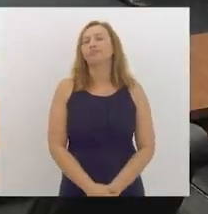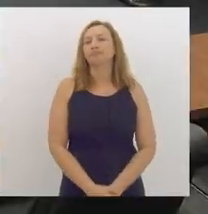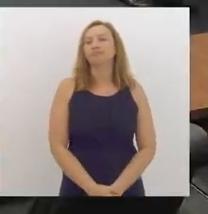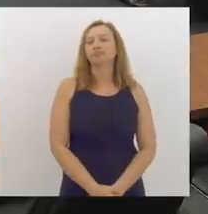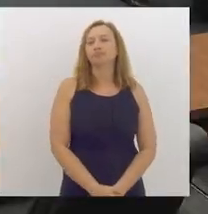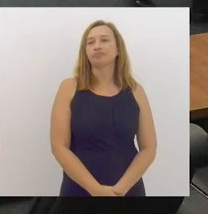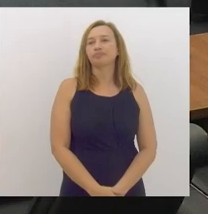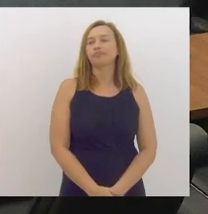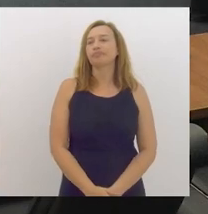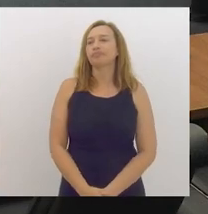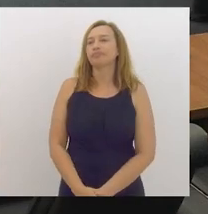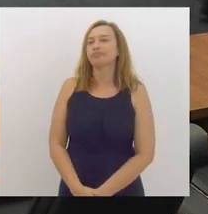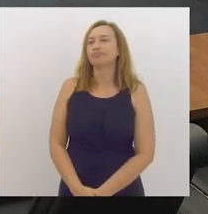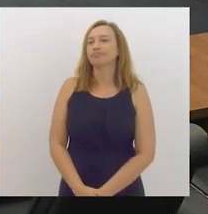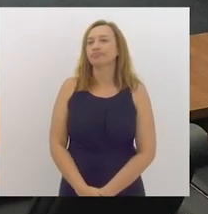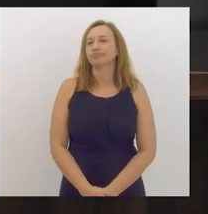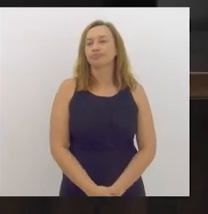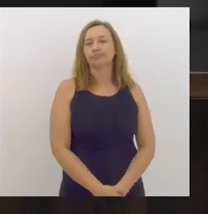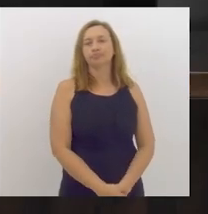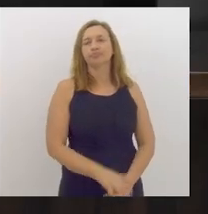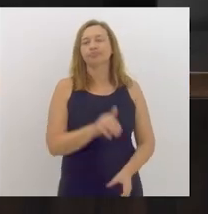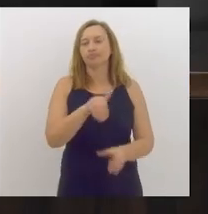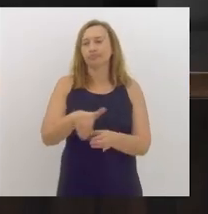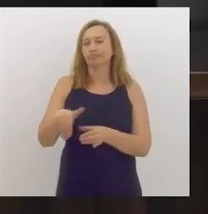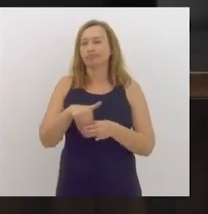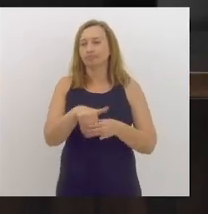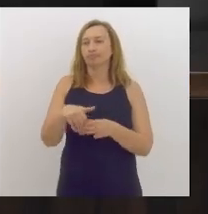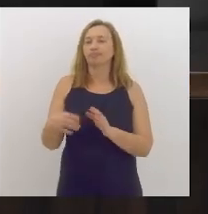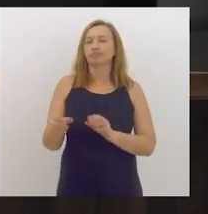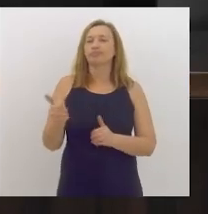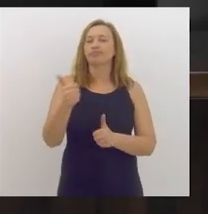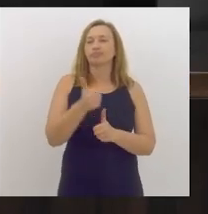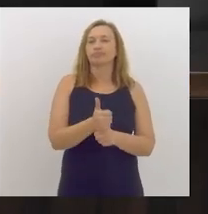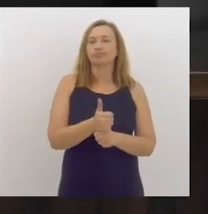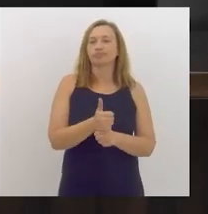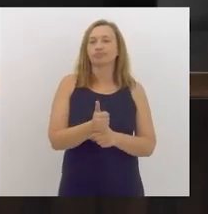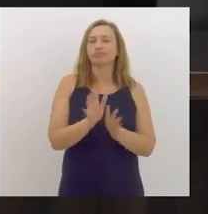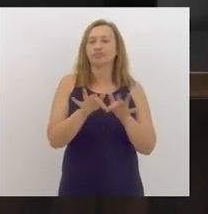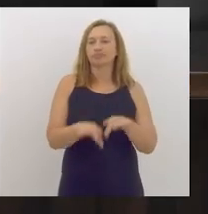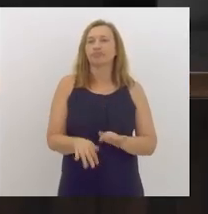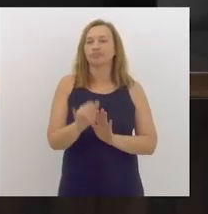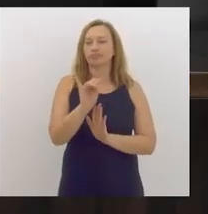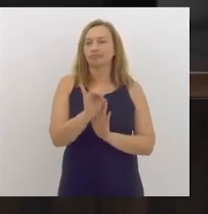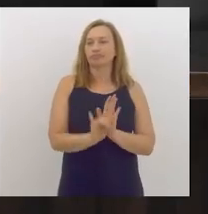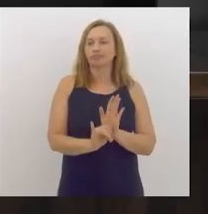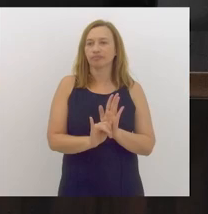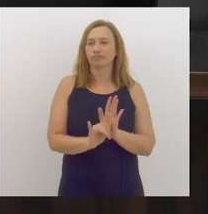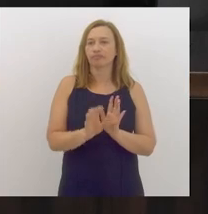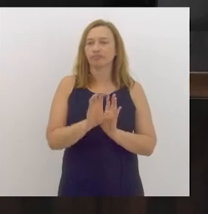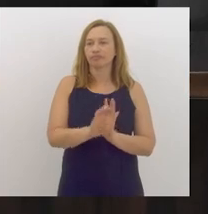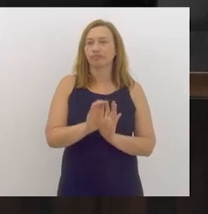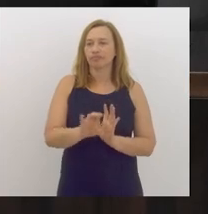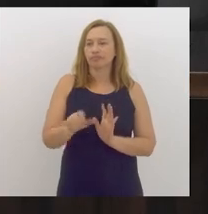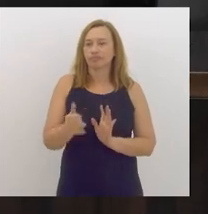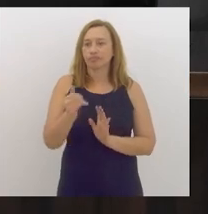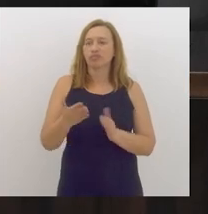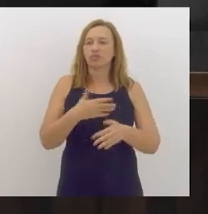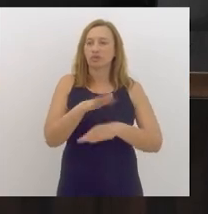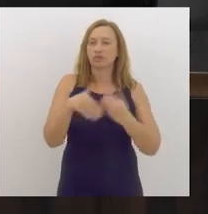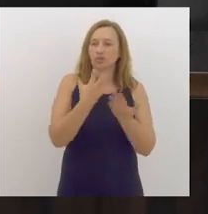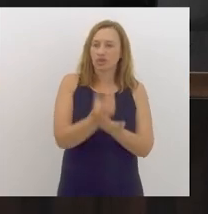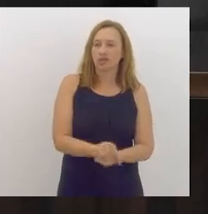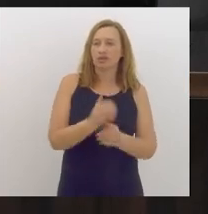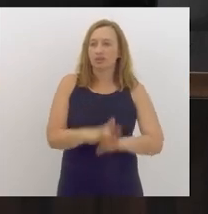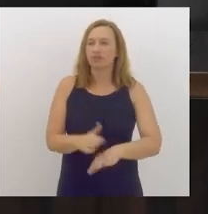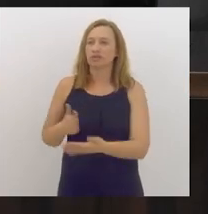pareceres emitidos em votação, substitutivo com forma final da Comissão de Constituição e Justiça. Se os que aprovam